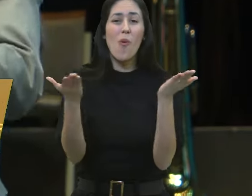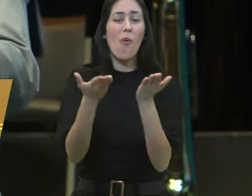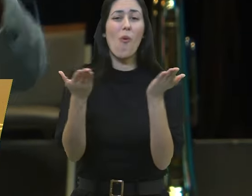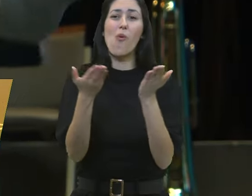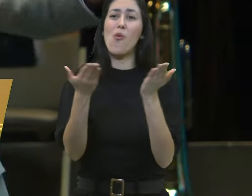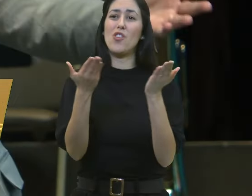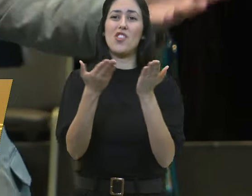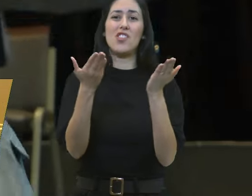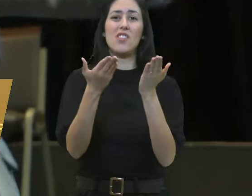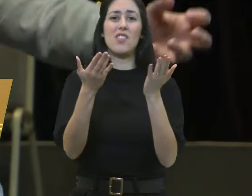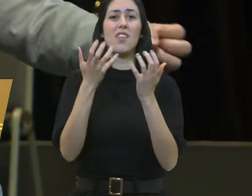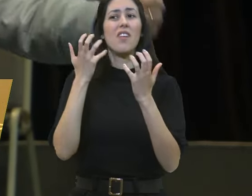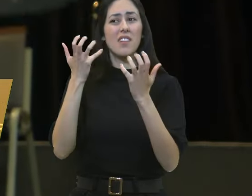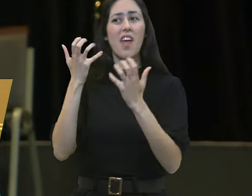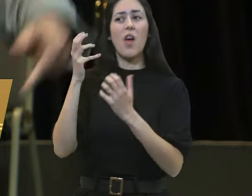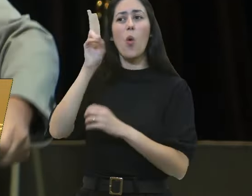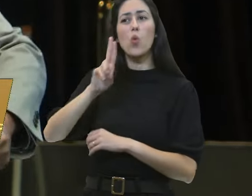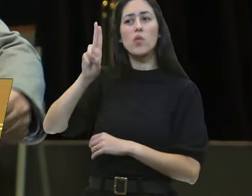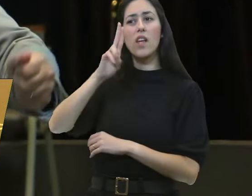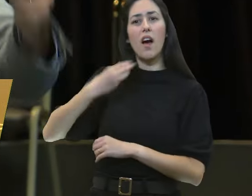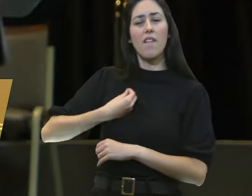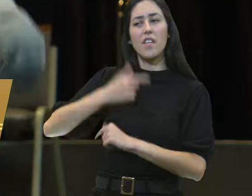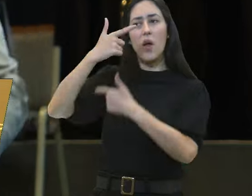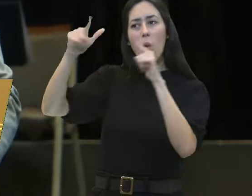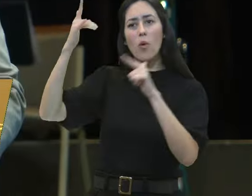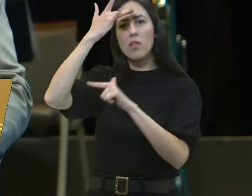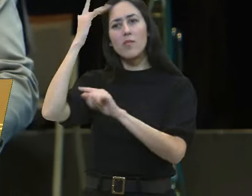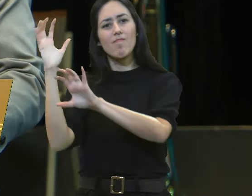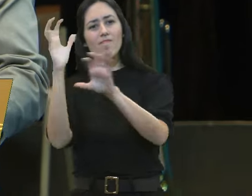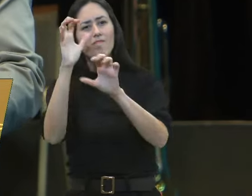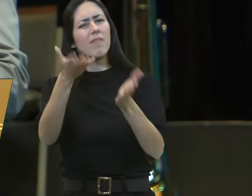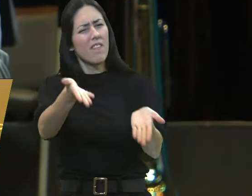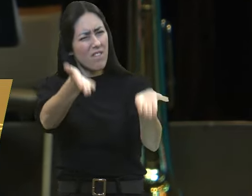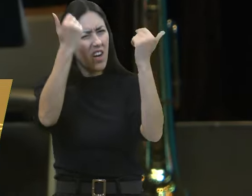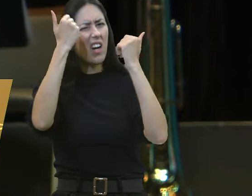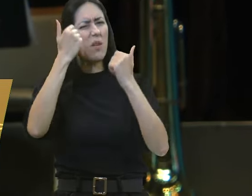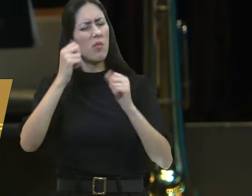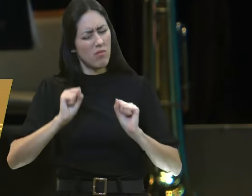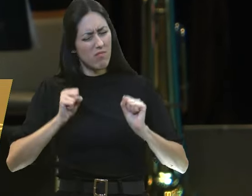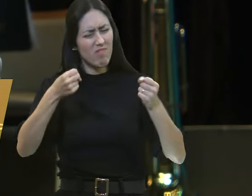para dizer: ânimo, se levanta, tenha coragem, tenha fé.